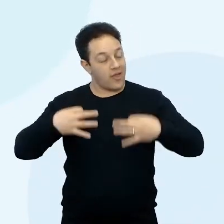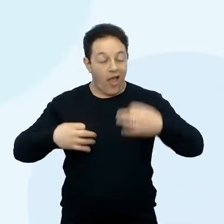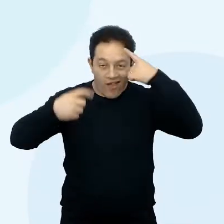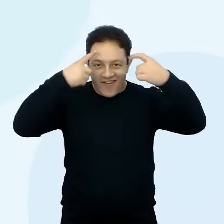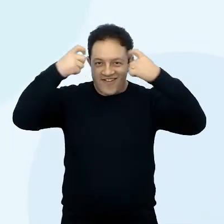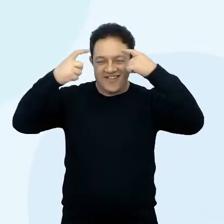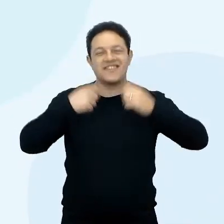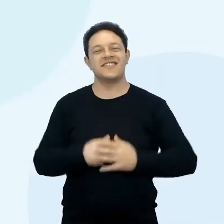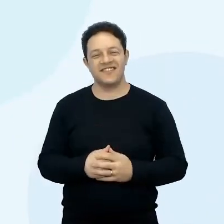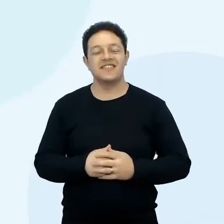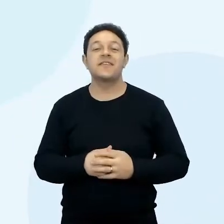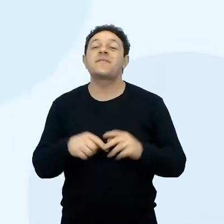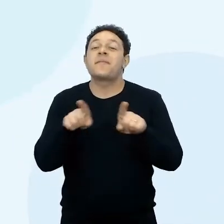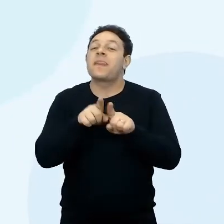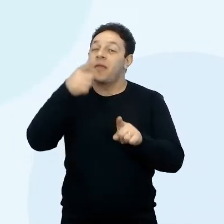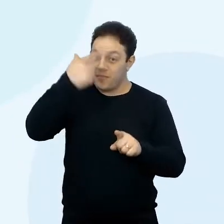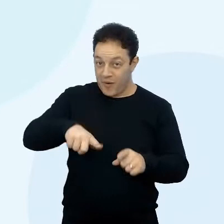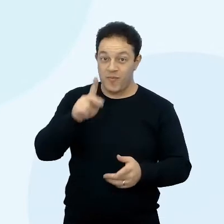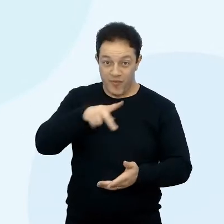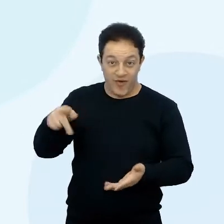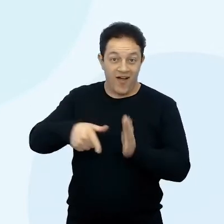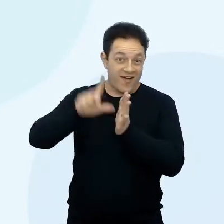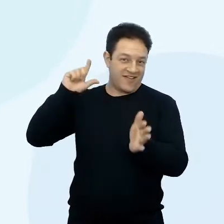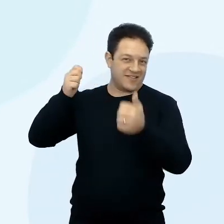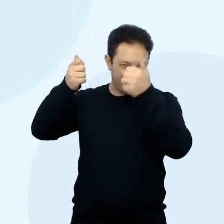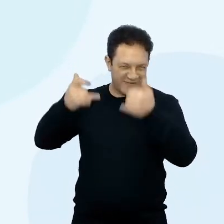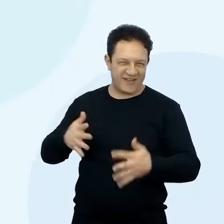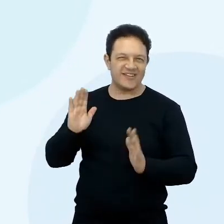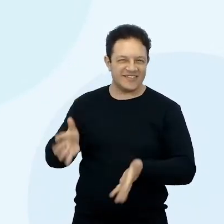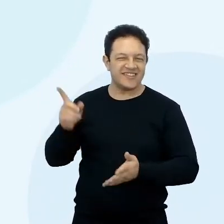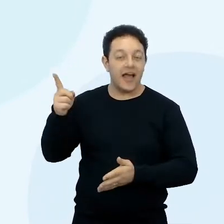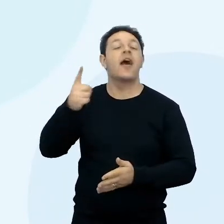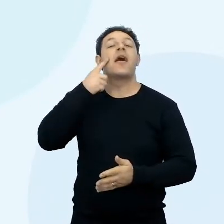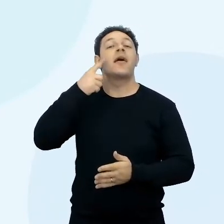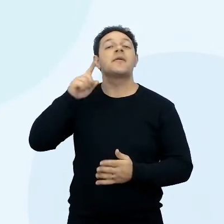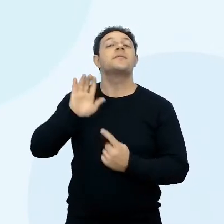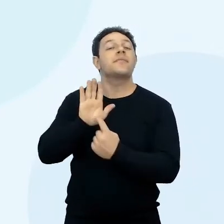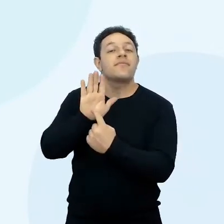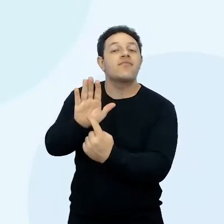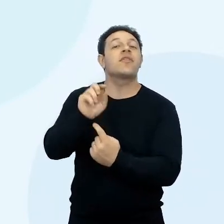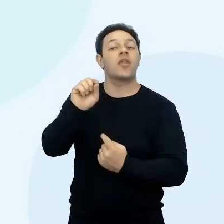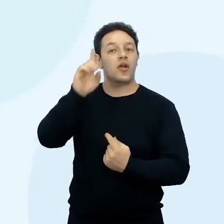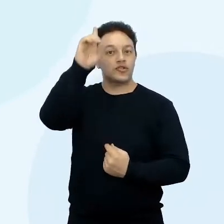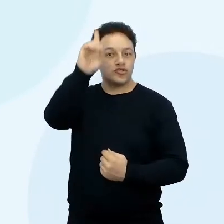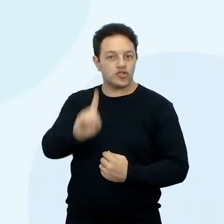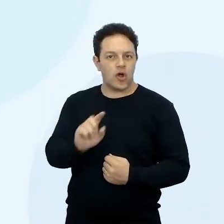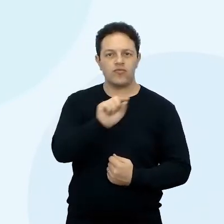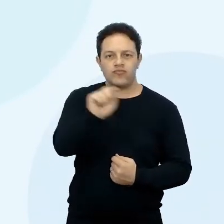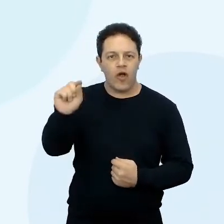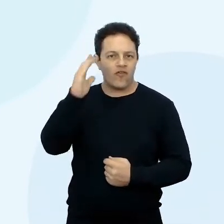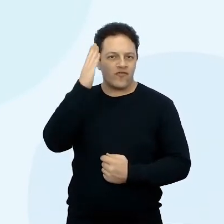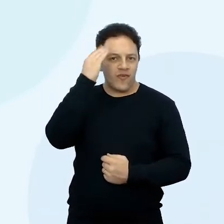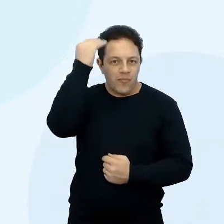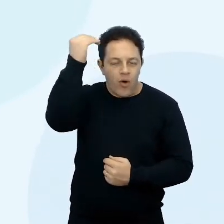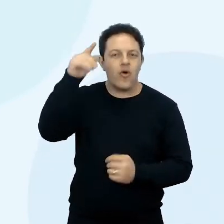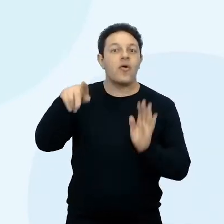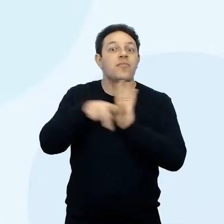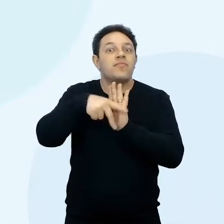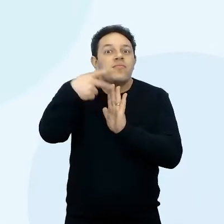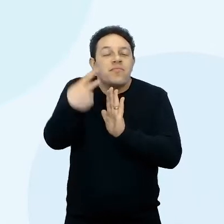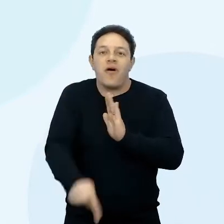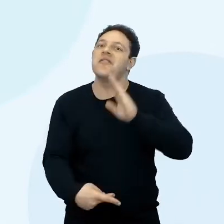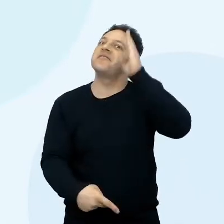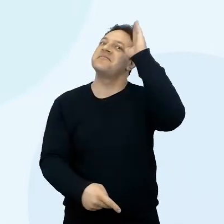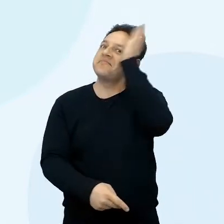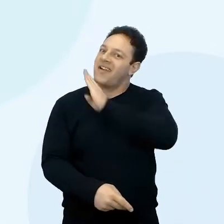criativo. E conforme eu já tinha cantado a bola, a gente vai apresentar diretores cinematográficos